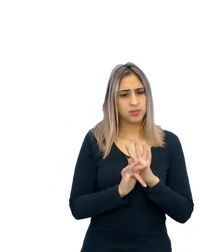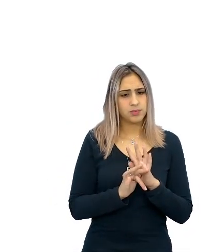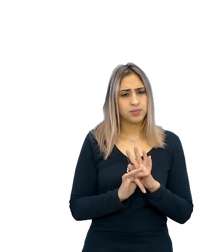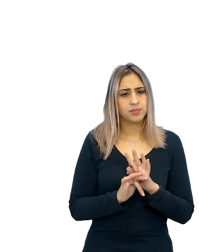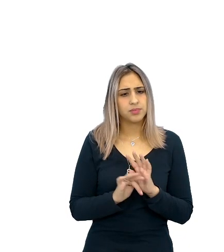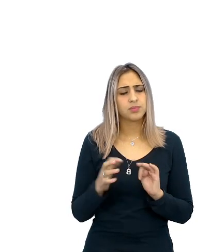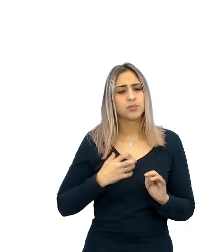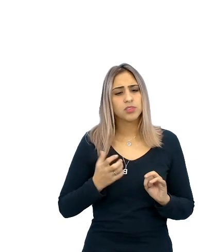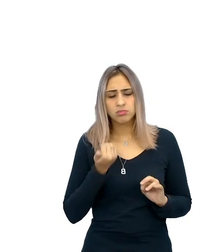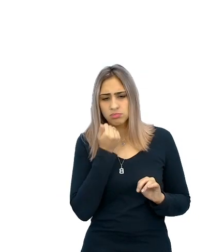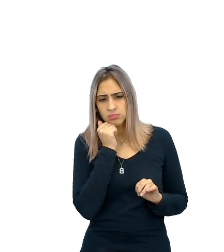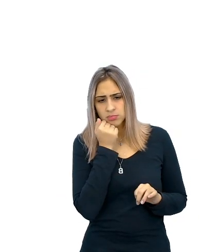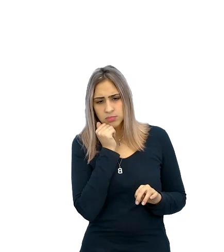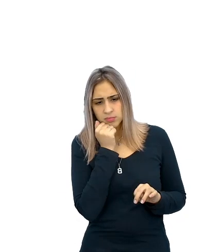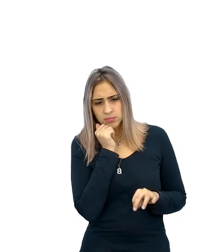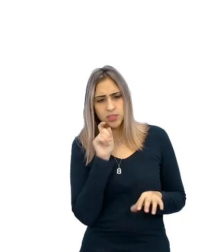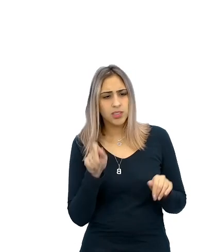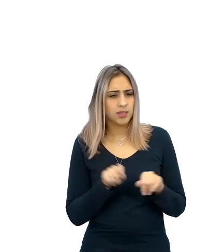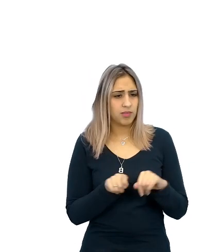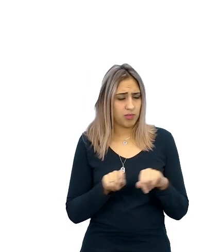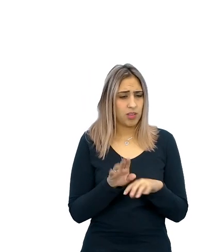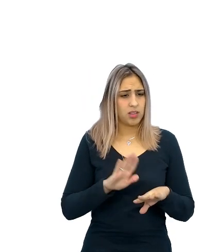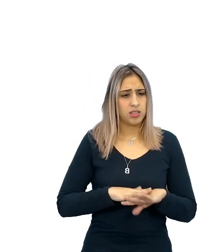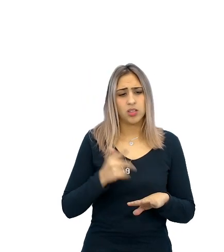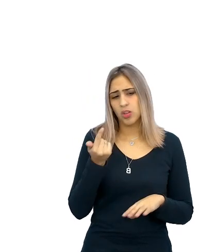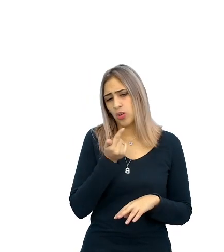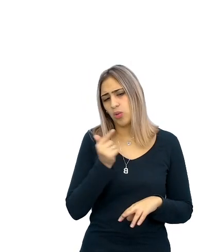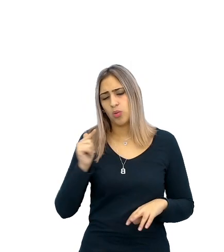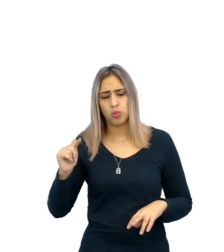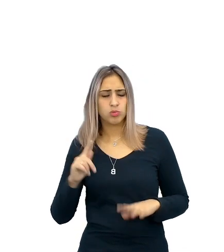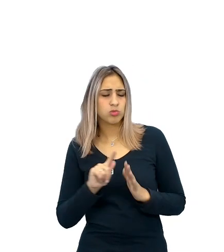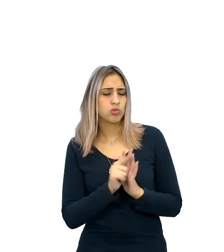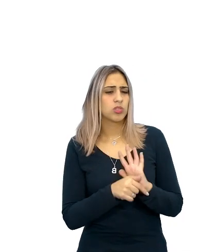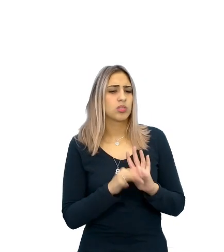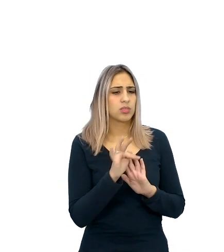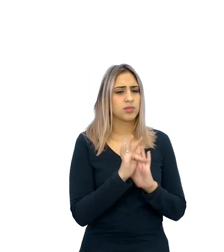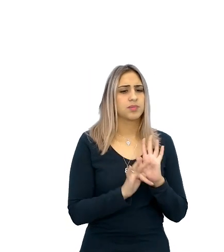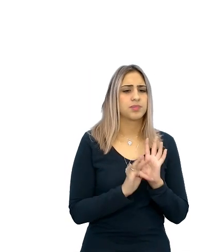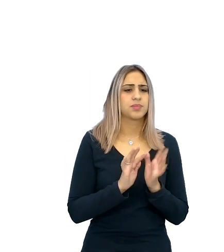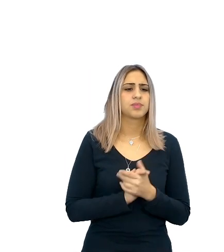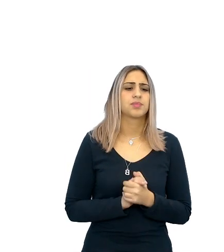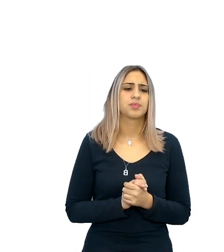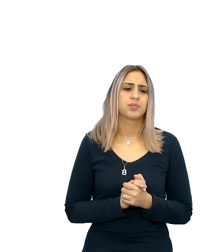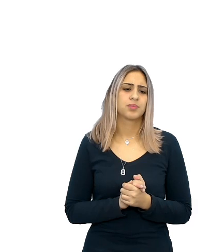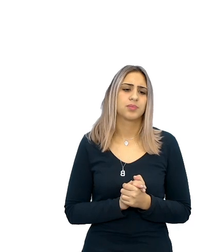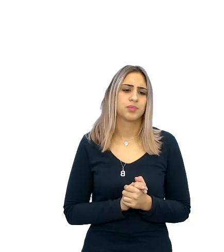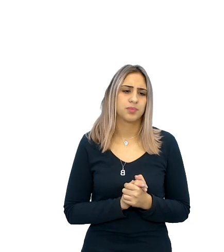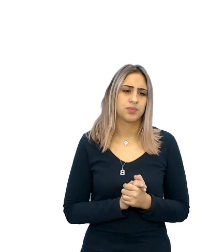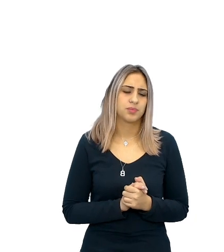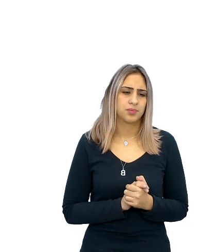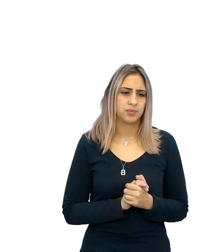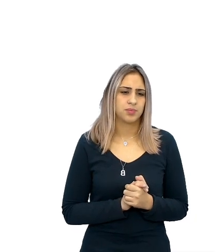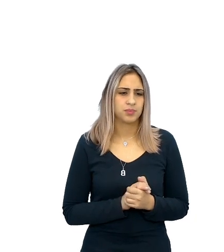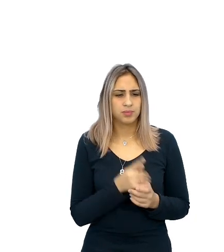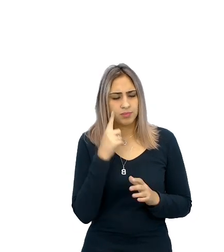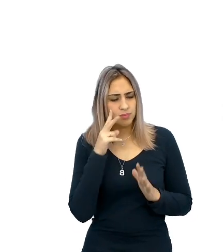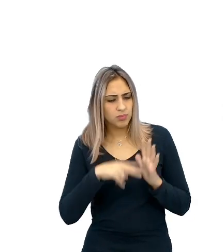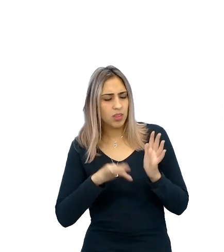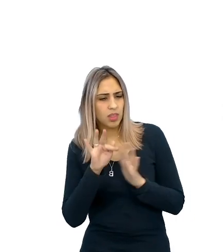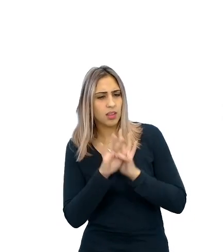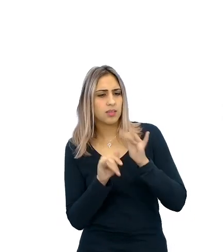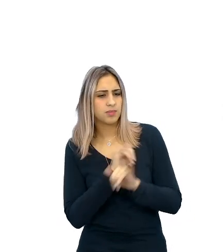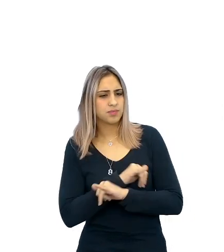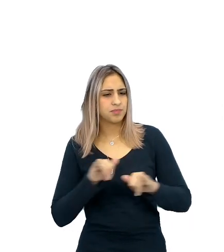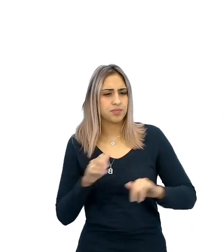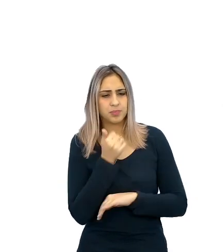cunho científico, elaborar aí outros gêneros textuais. Então, estamos observando um texto de